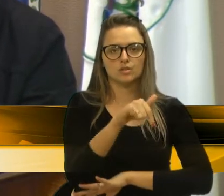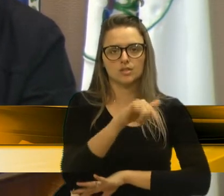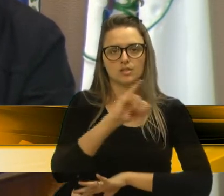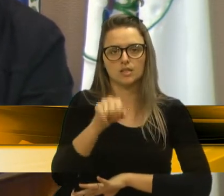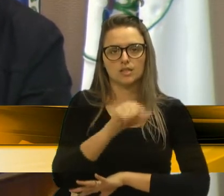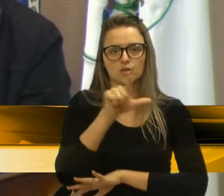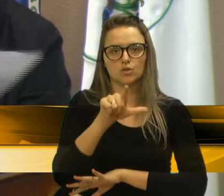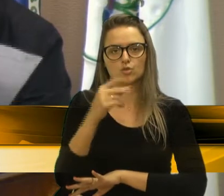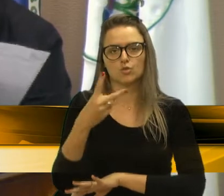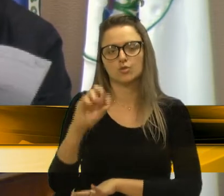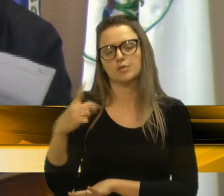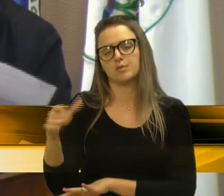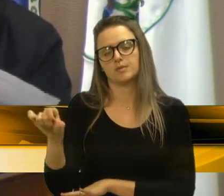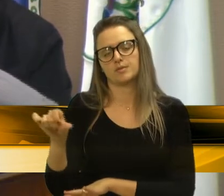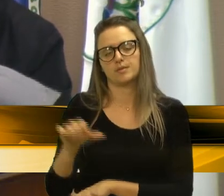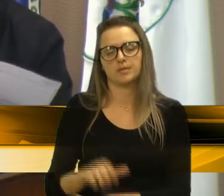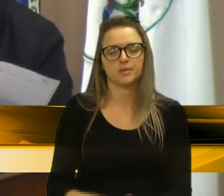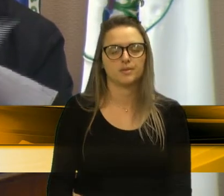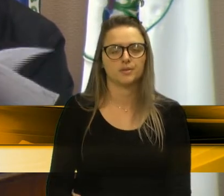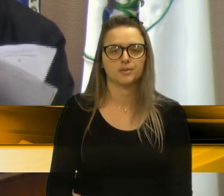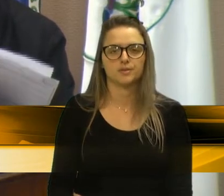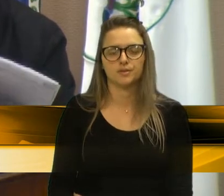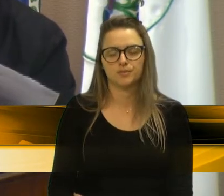de 2019.